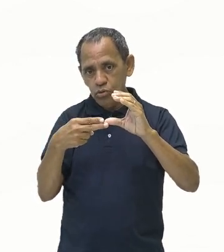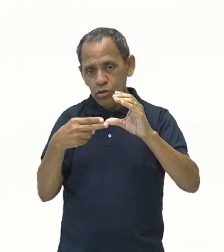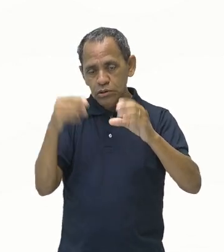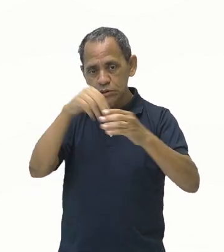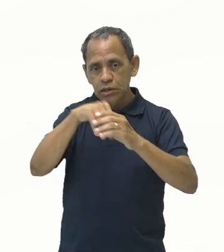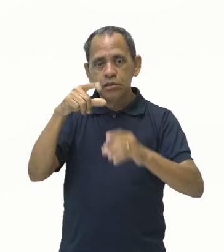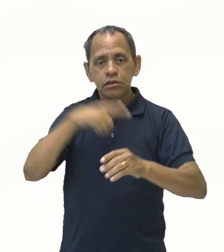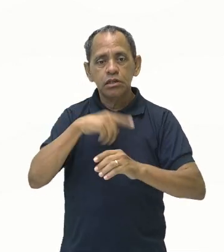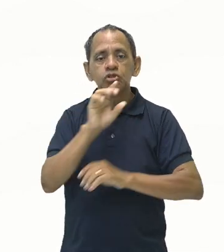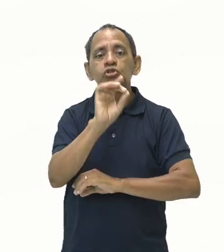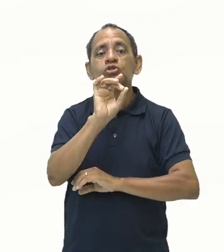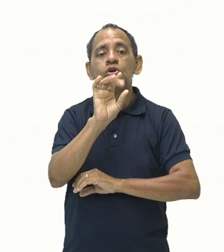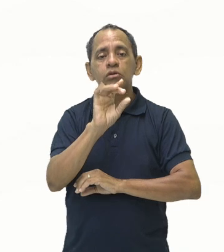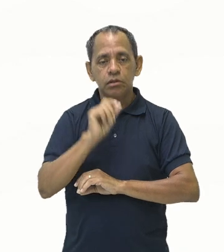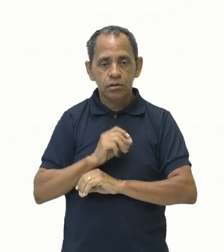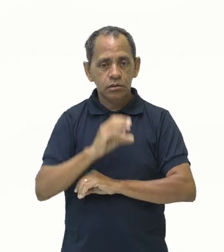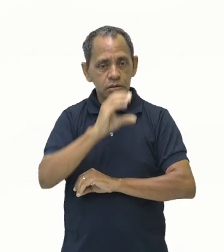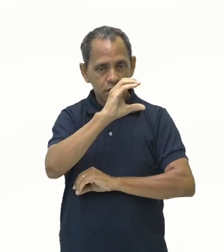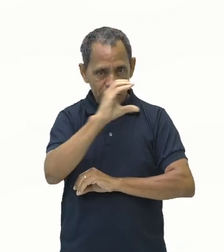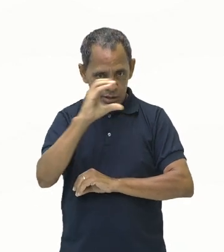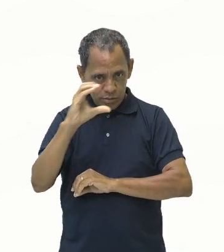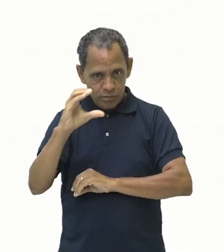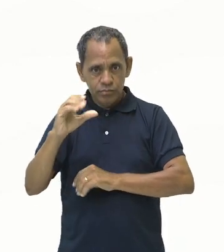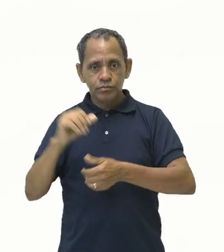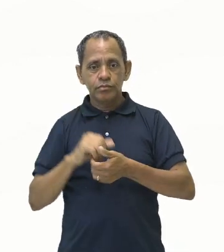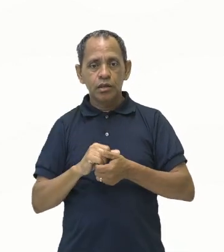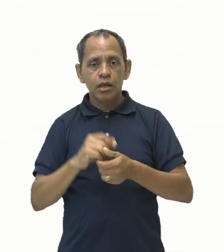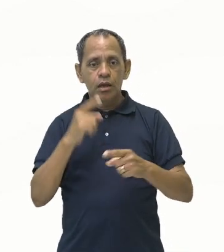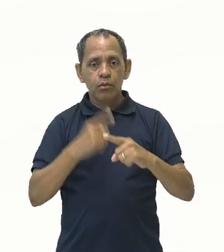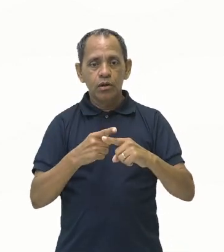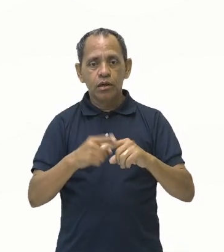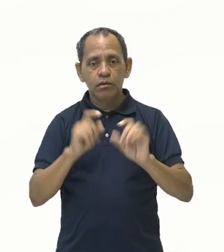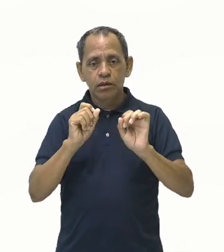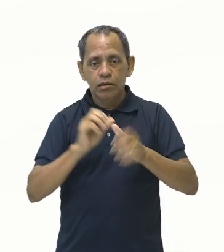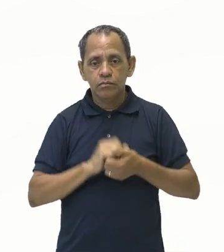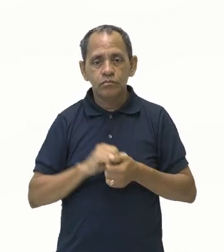ela é colocada como homogênea, tá?